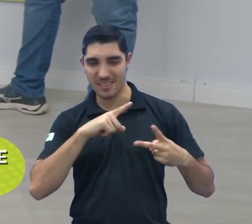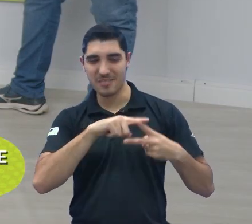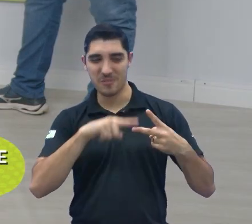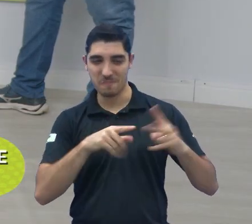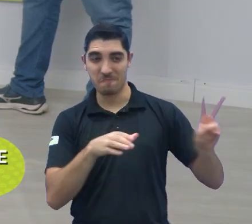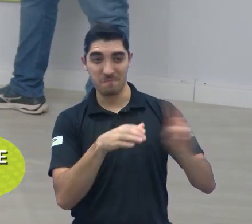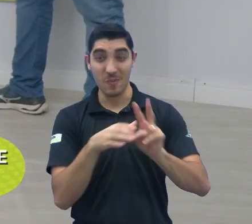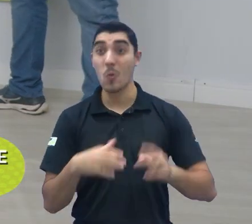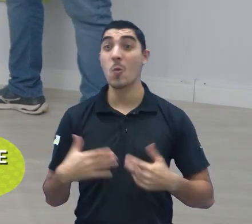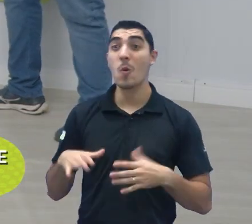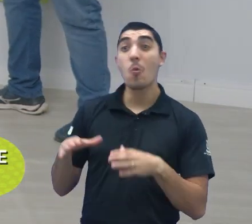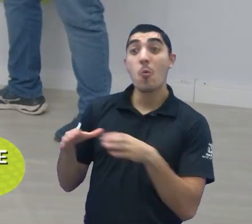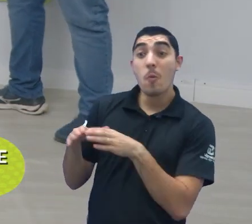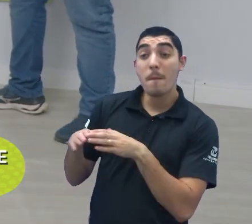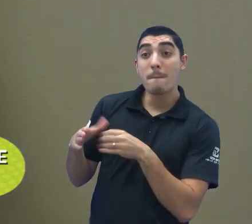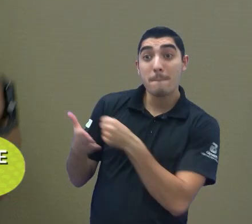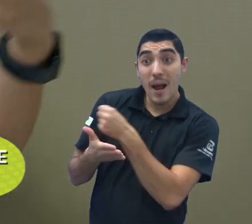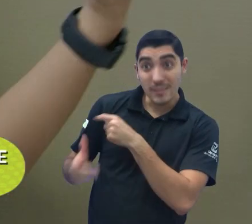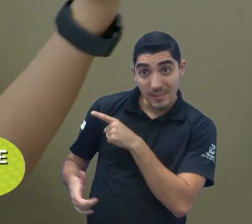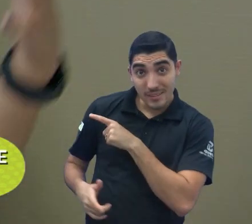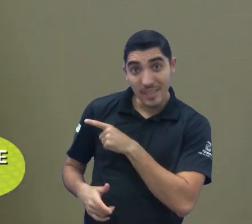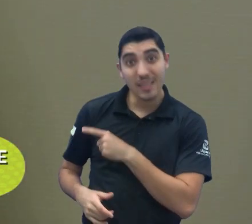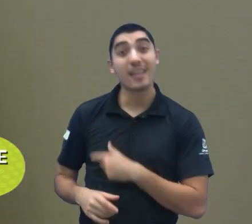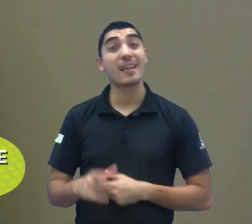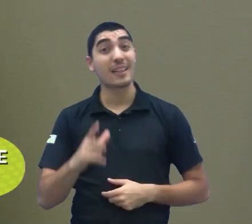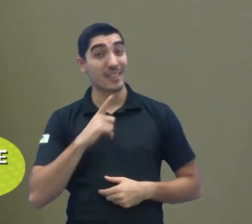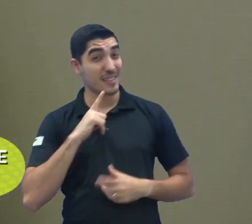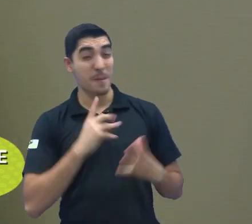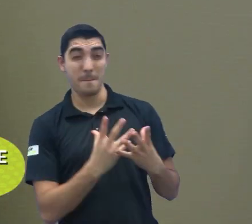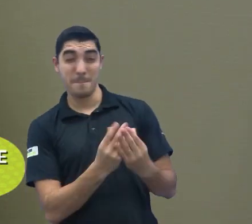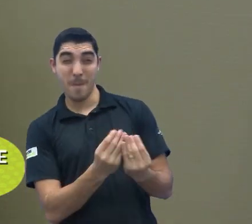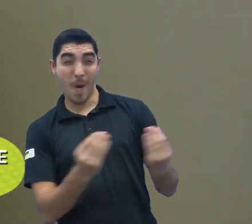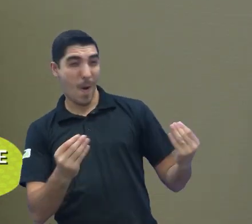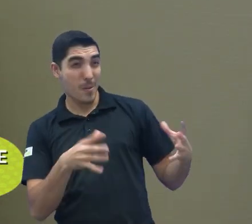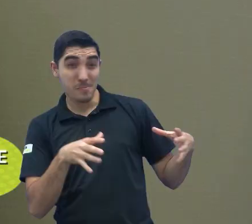de base tem alguma? Seleção de base, nós temos muitas seleções de base.